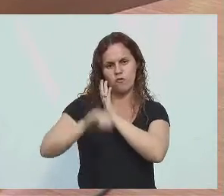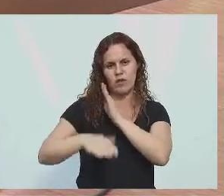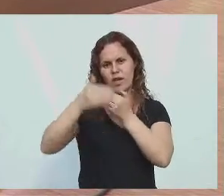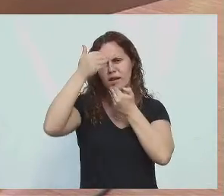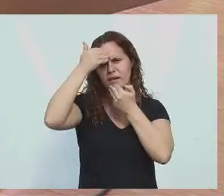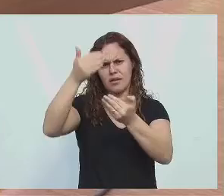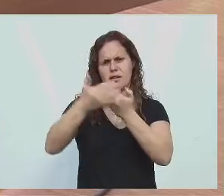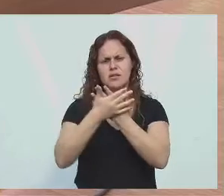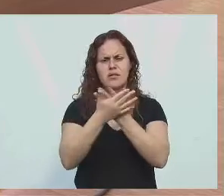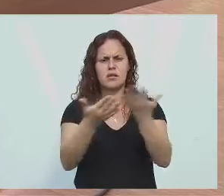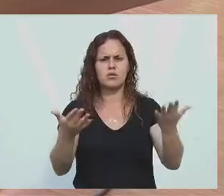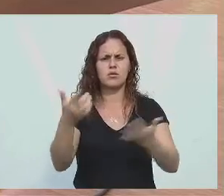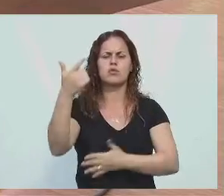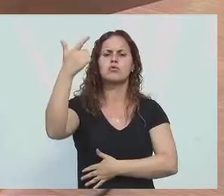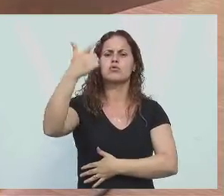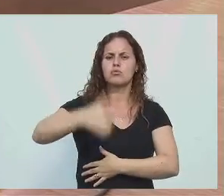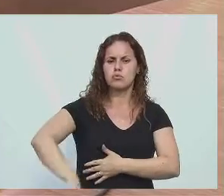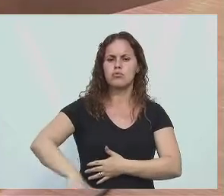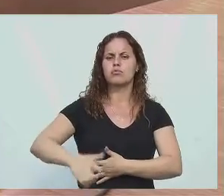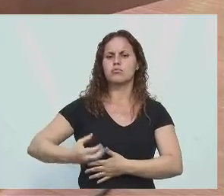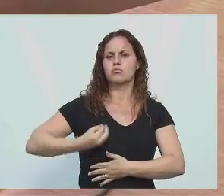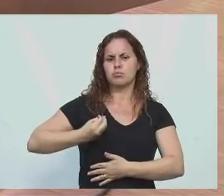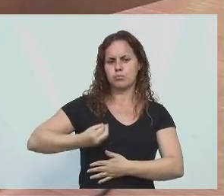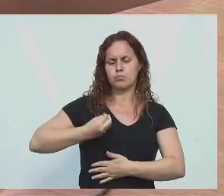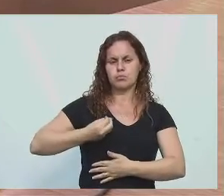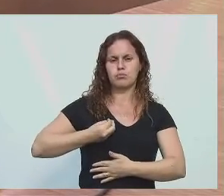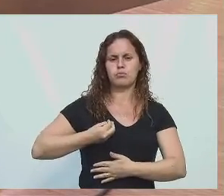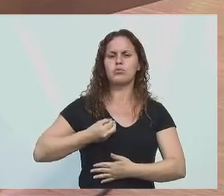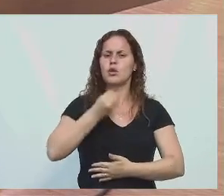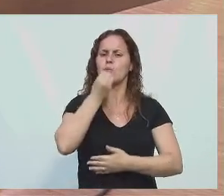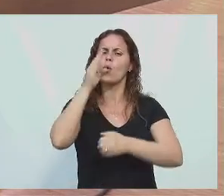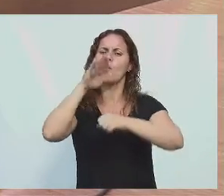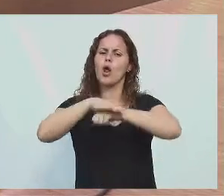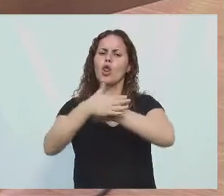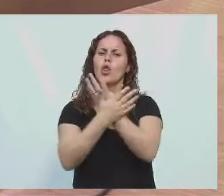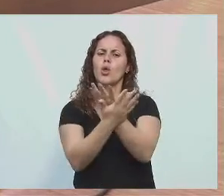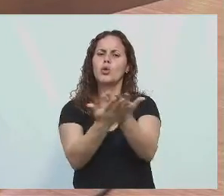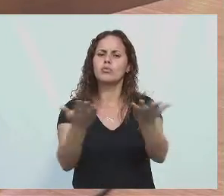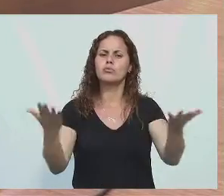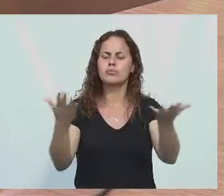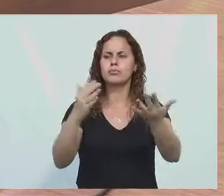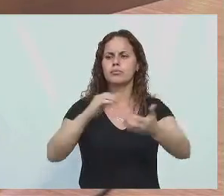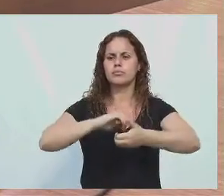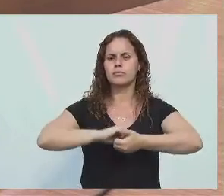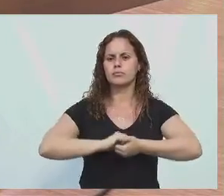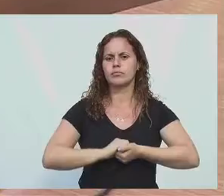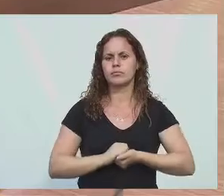todos, mais uma vez, a presença aqui e dar o meu boa noite.